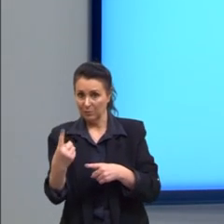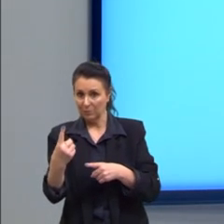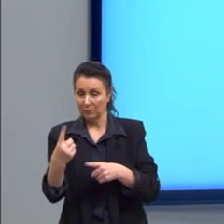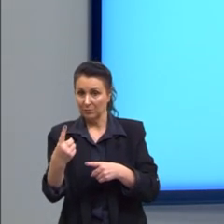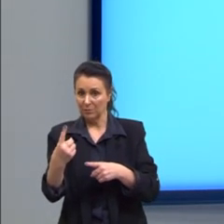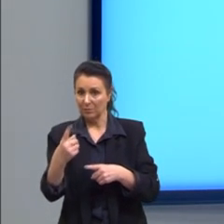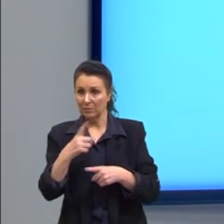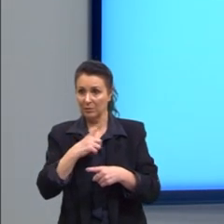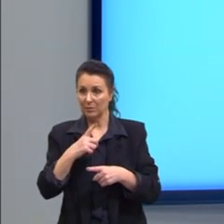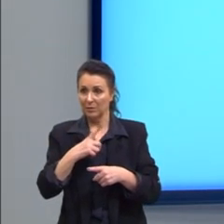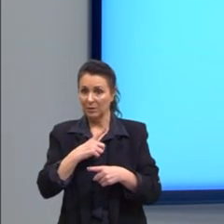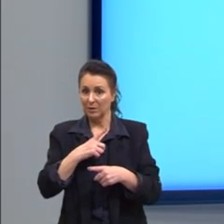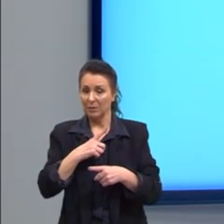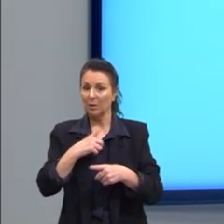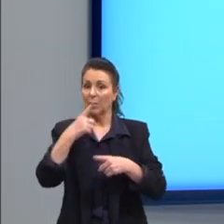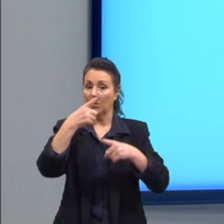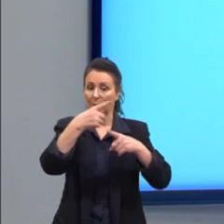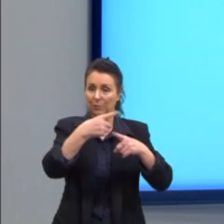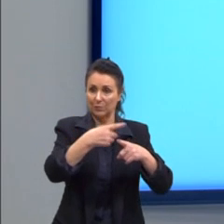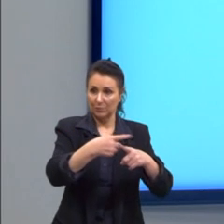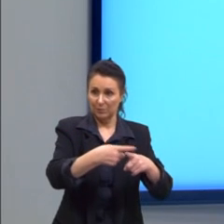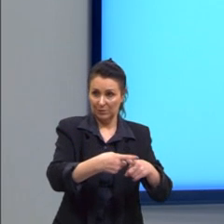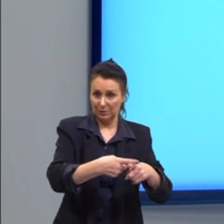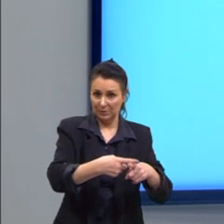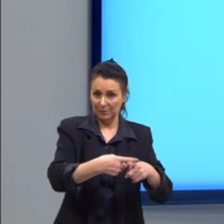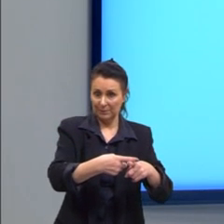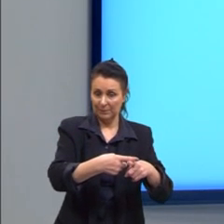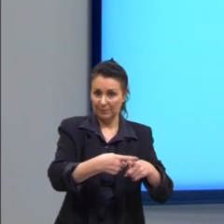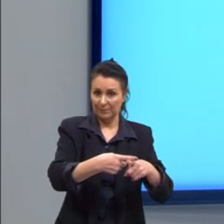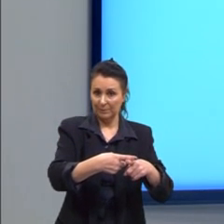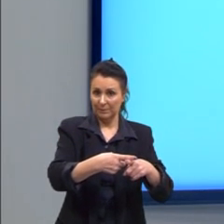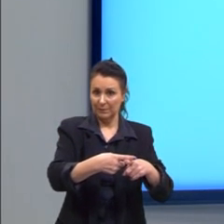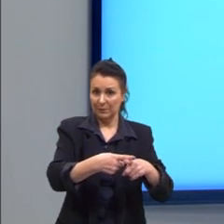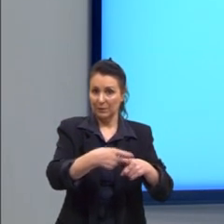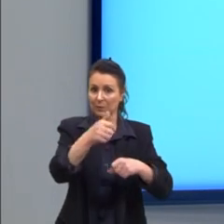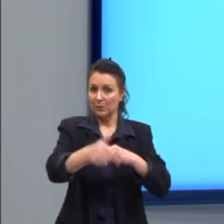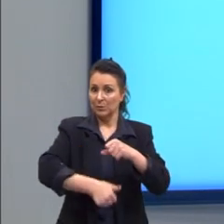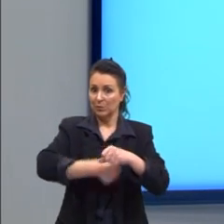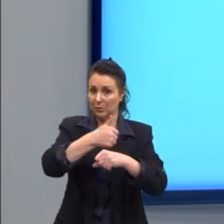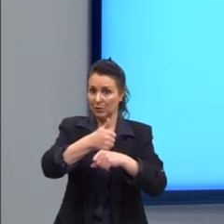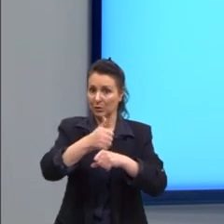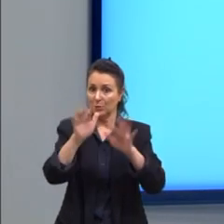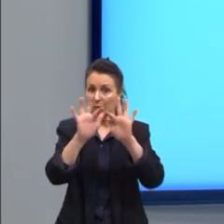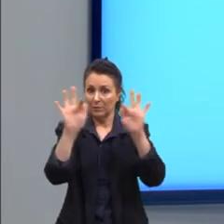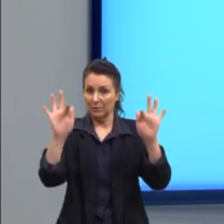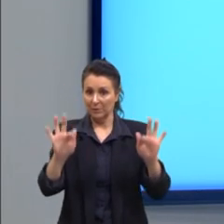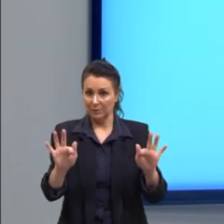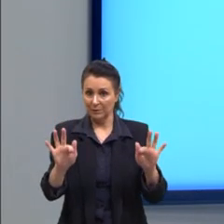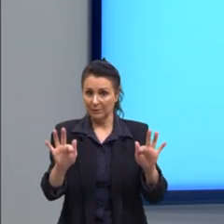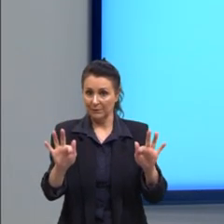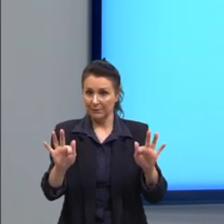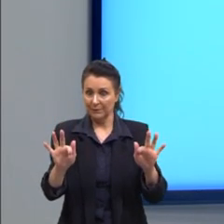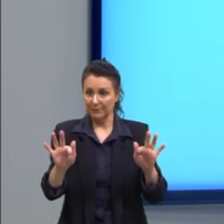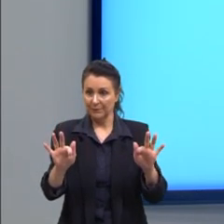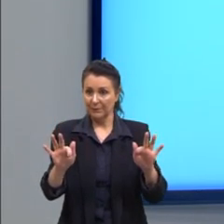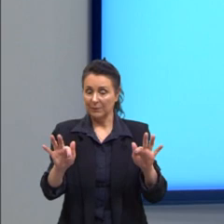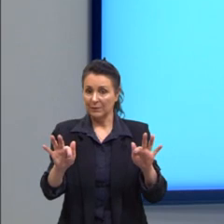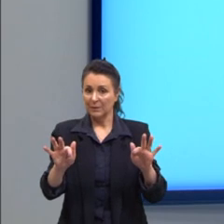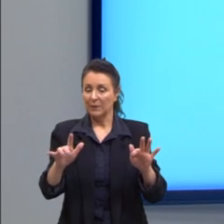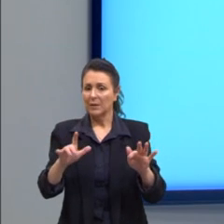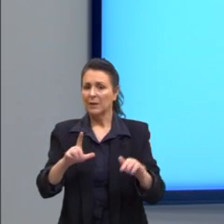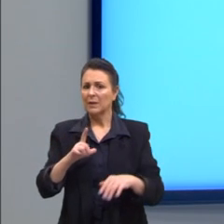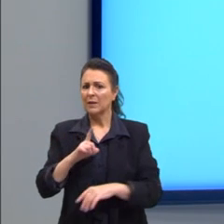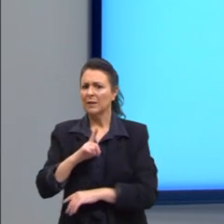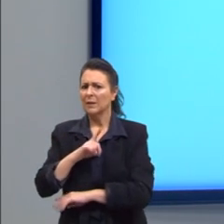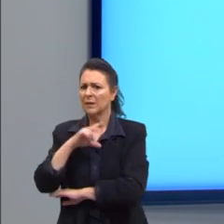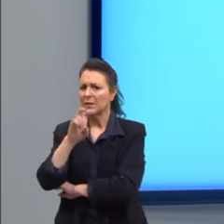valor de uma multiplica e substituindo na fórmula eu vou ter